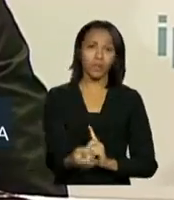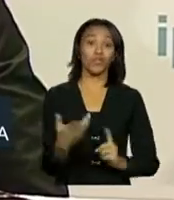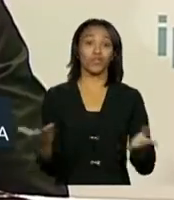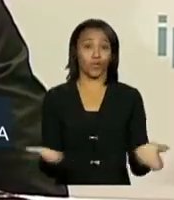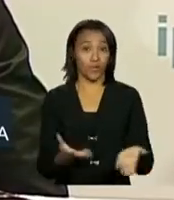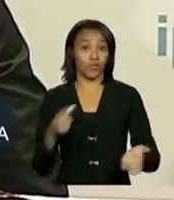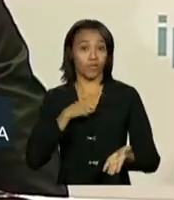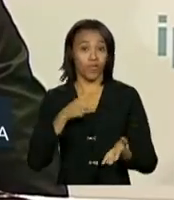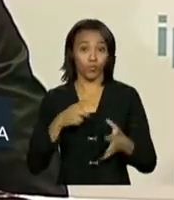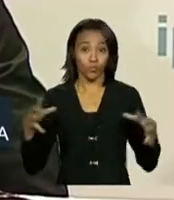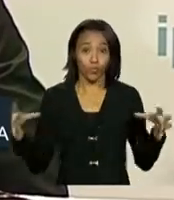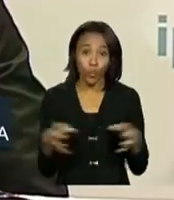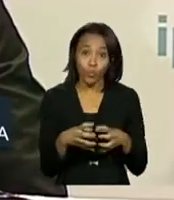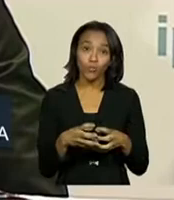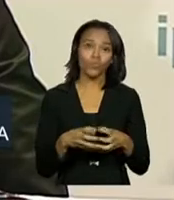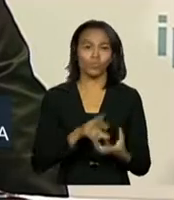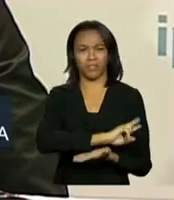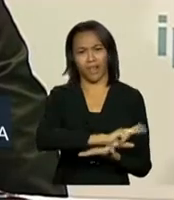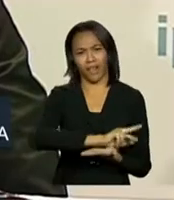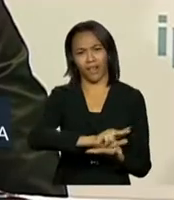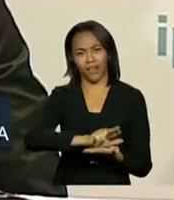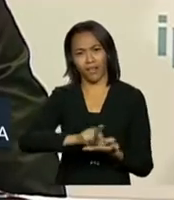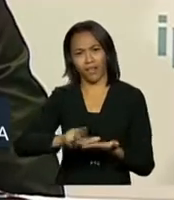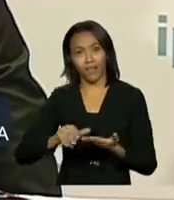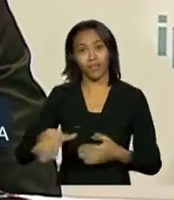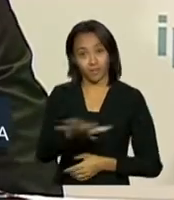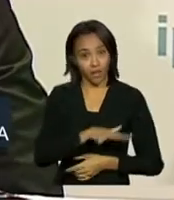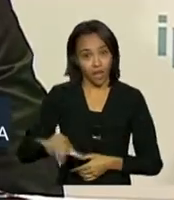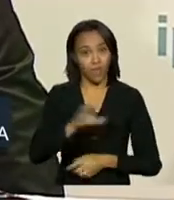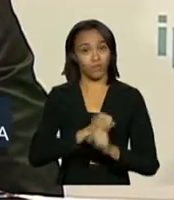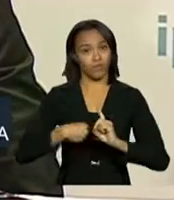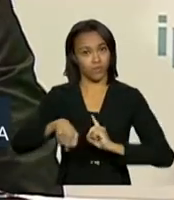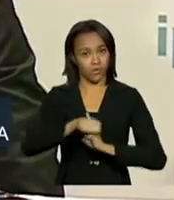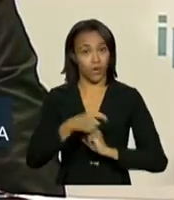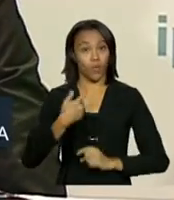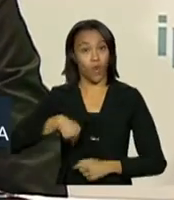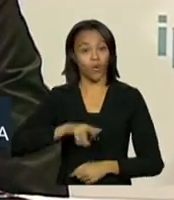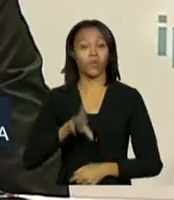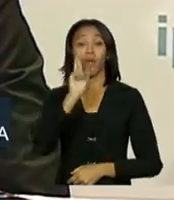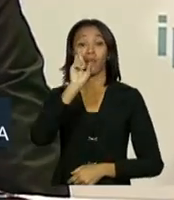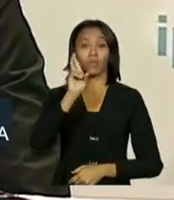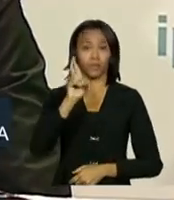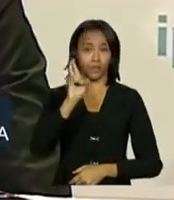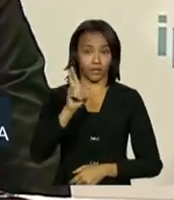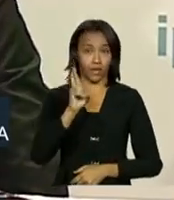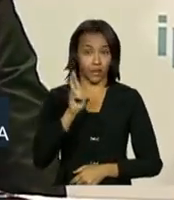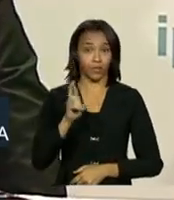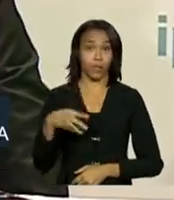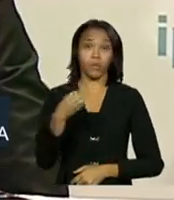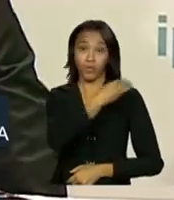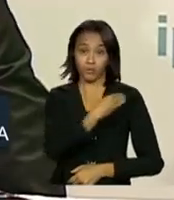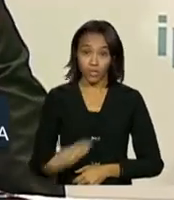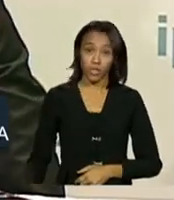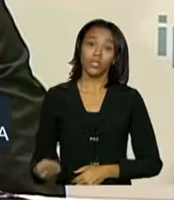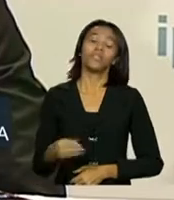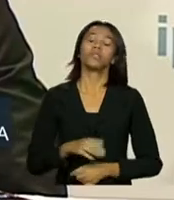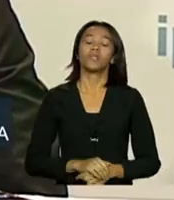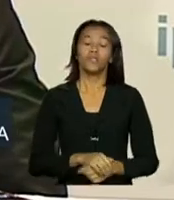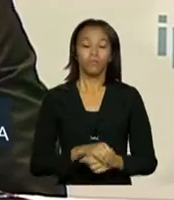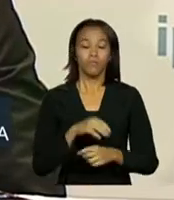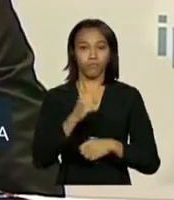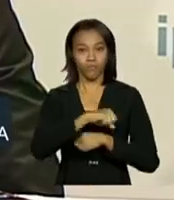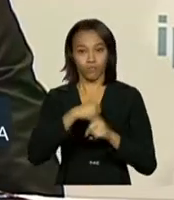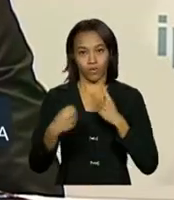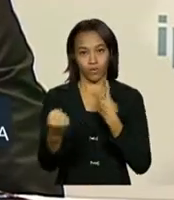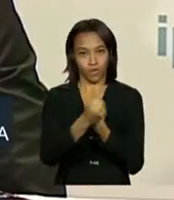um conjunto de ações nessa área, estamos aqui representados pela ministra do Desenvolvimento Social, mas